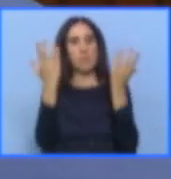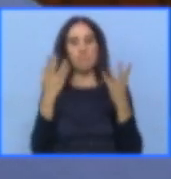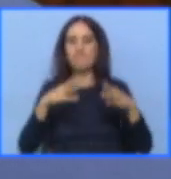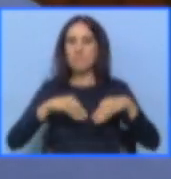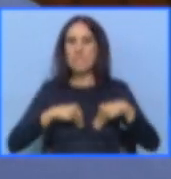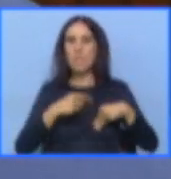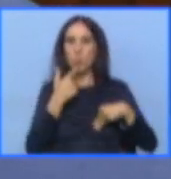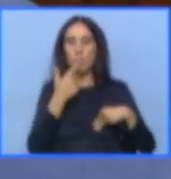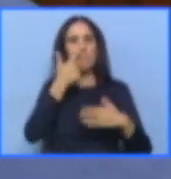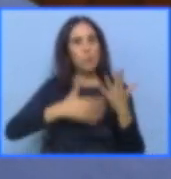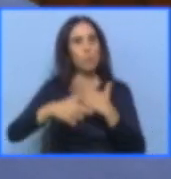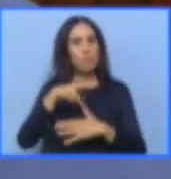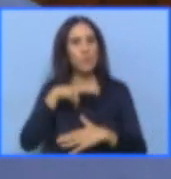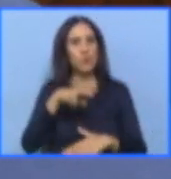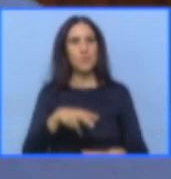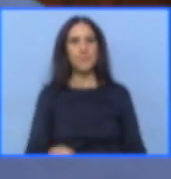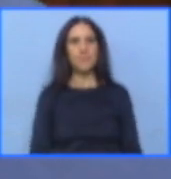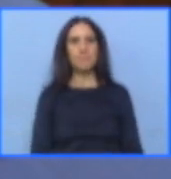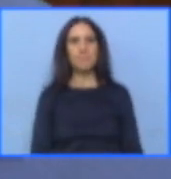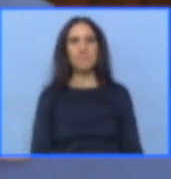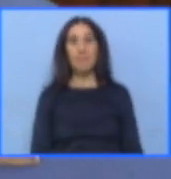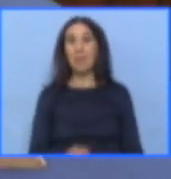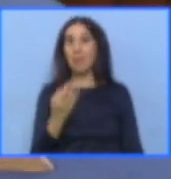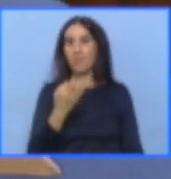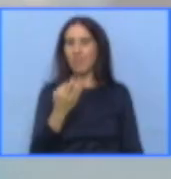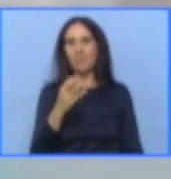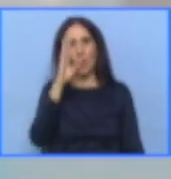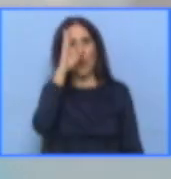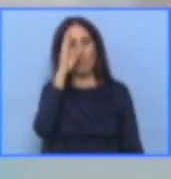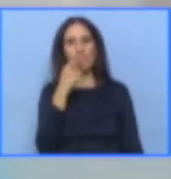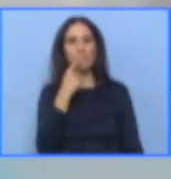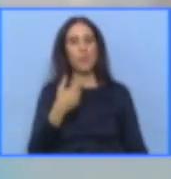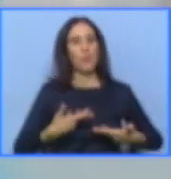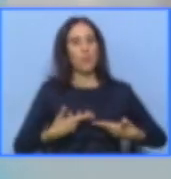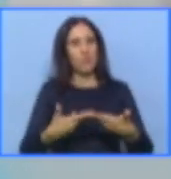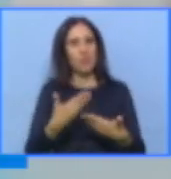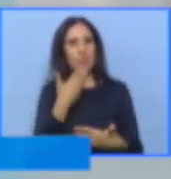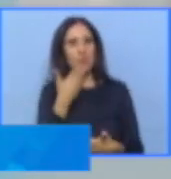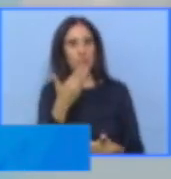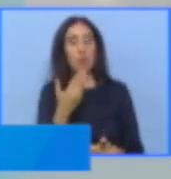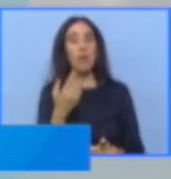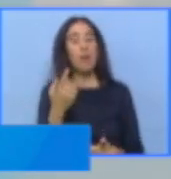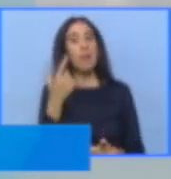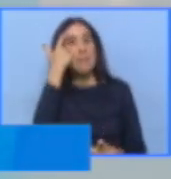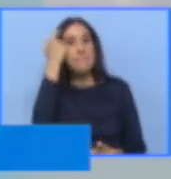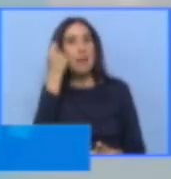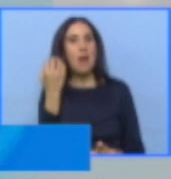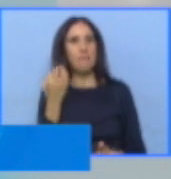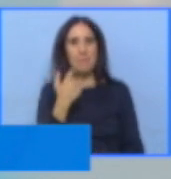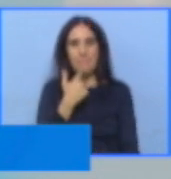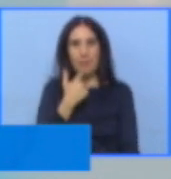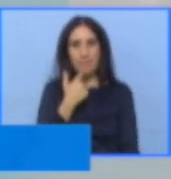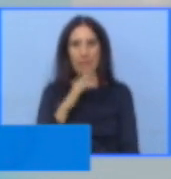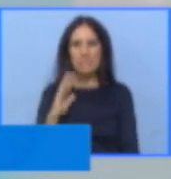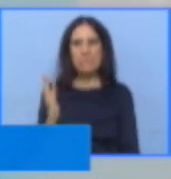grande entre o povo português. É verdade. Antes de mais, obrigado pelo convite. Essa é a grande questão. Como é que, num contexto